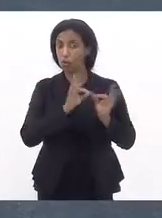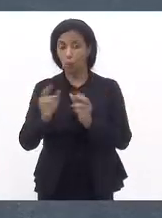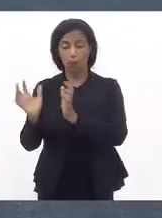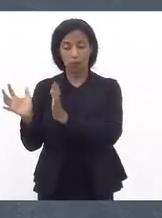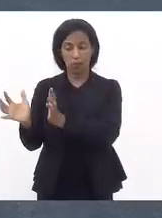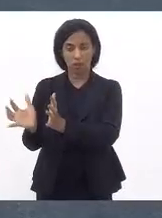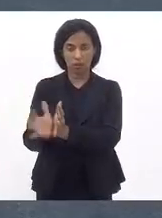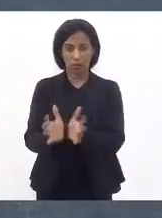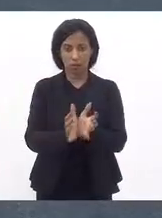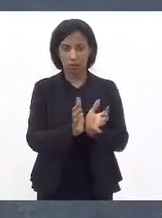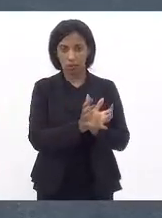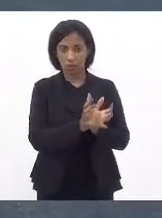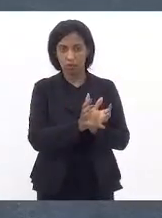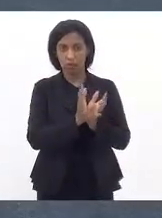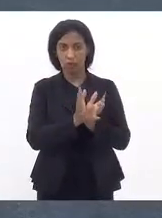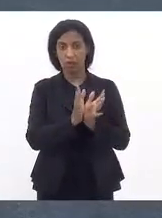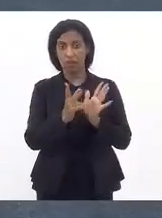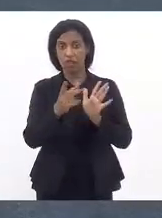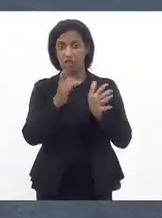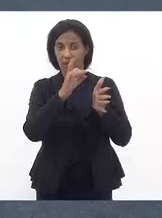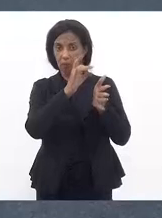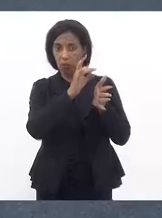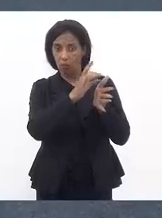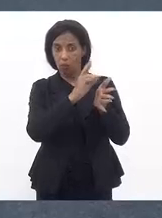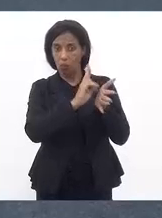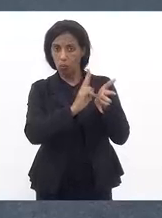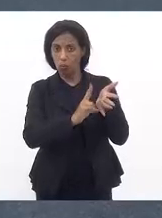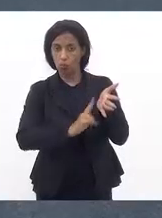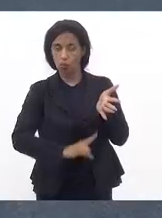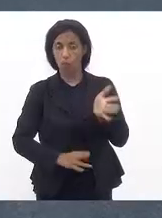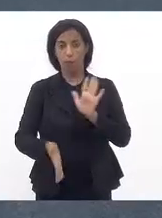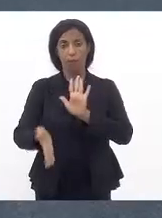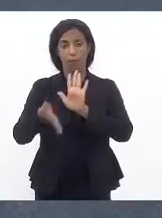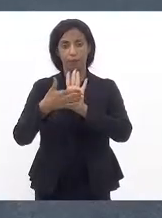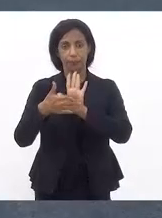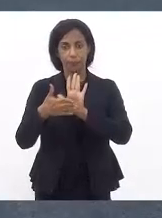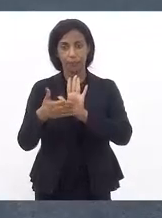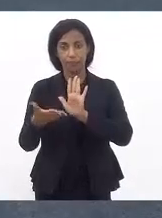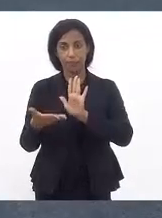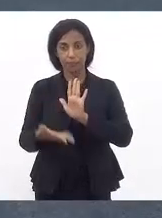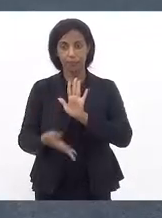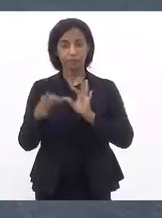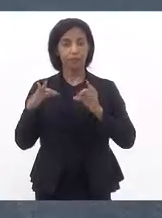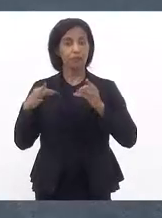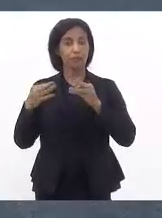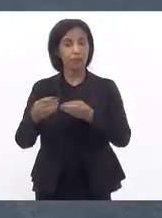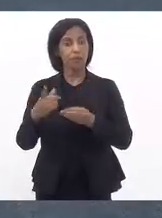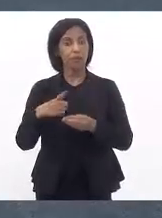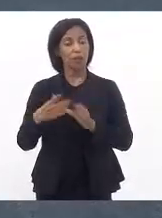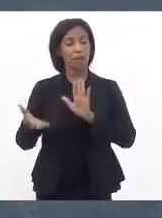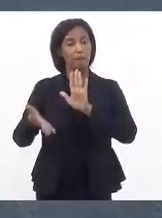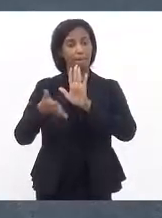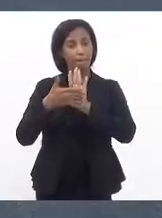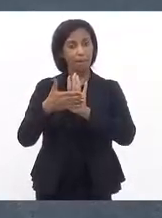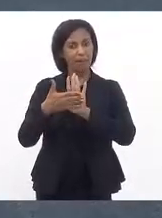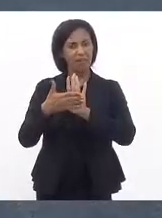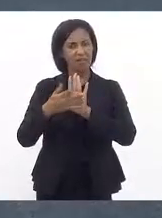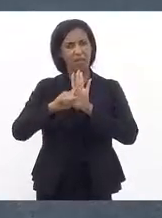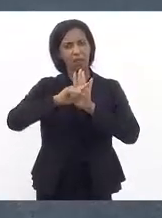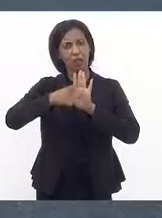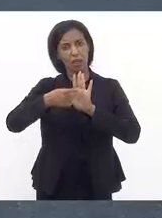as comissões que estavam citadas para dar o parecer que todas elas tinham dado parecer